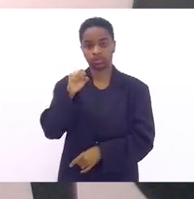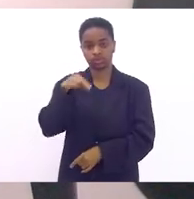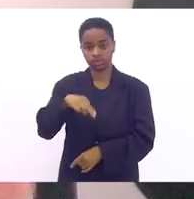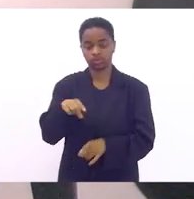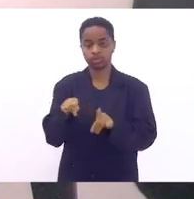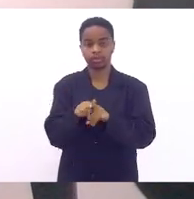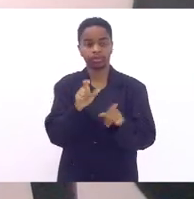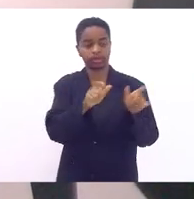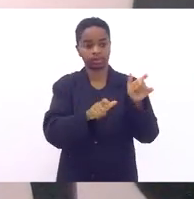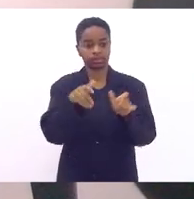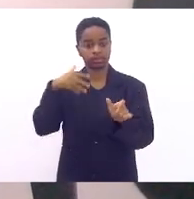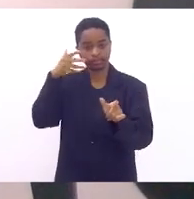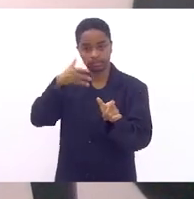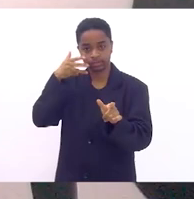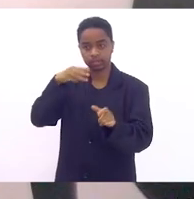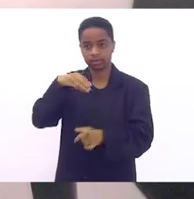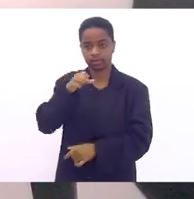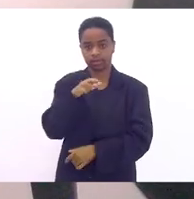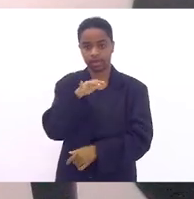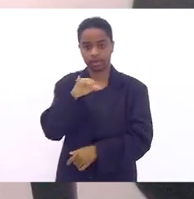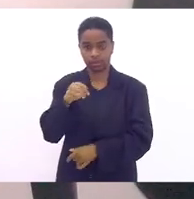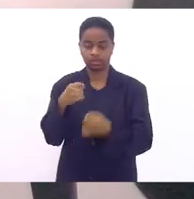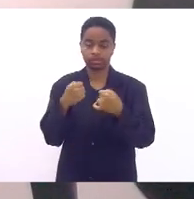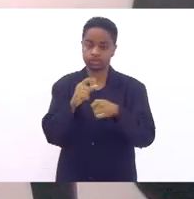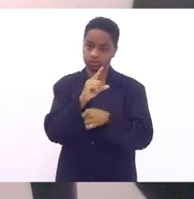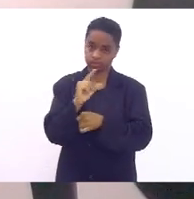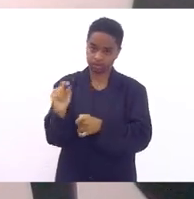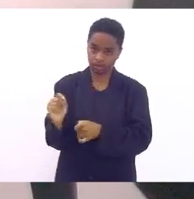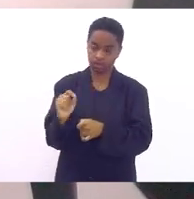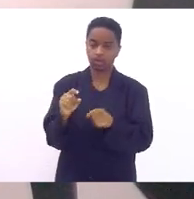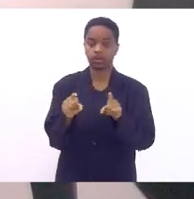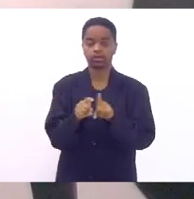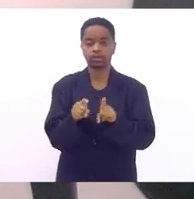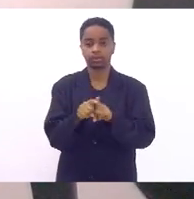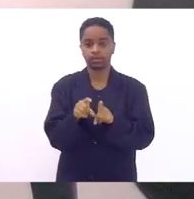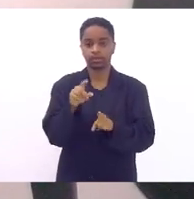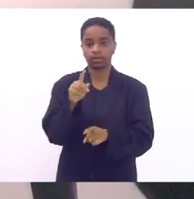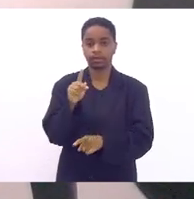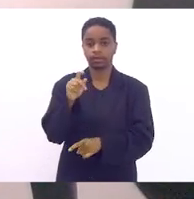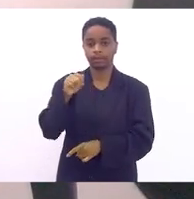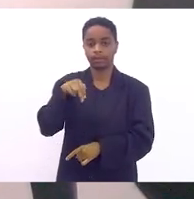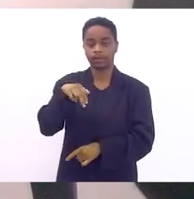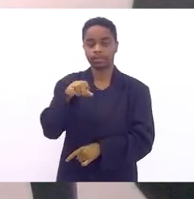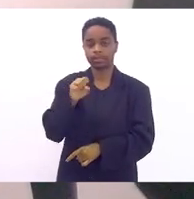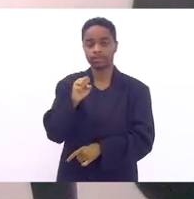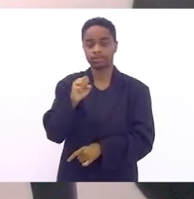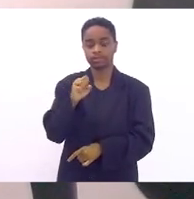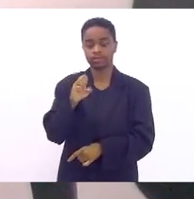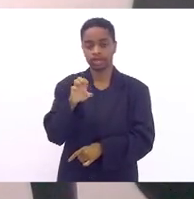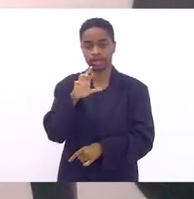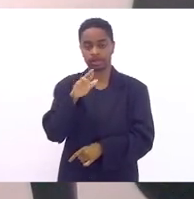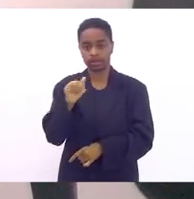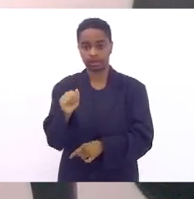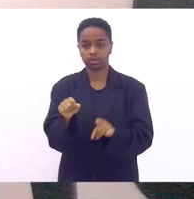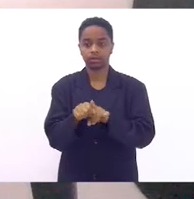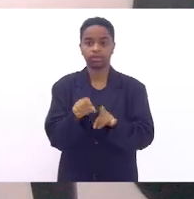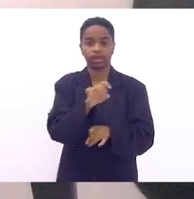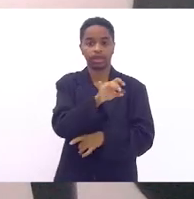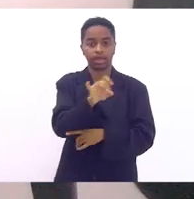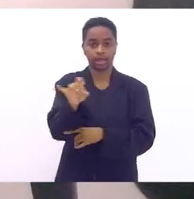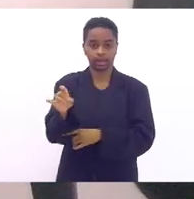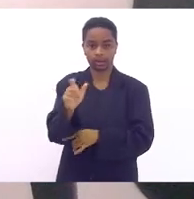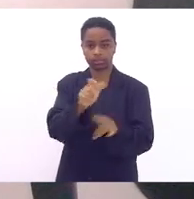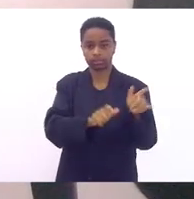palestrantes Dr Mário que precisou né sair Dr pancera cada um dos senhores e senhoras